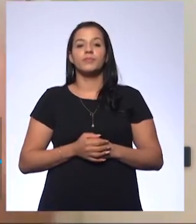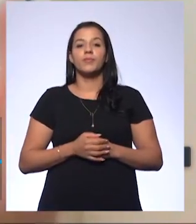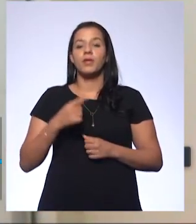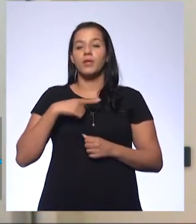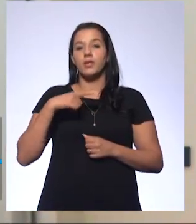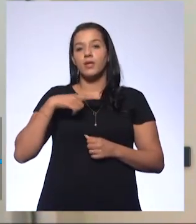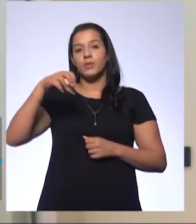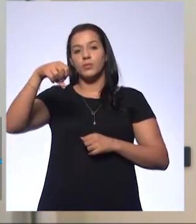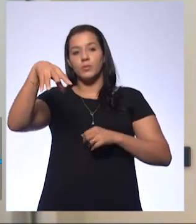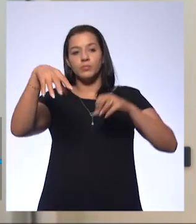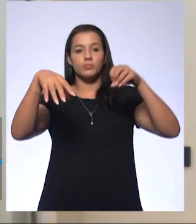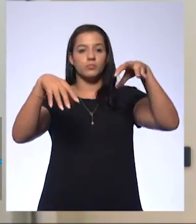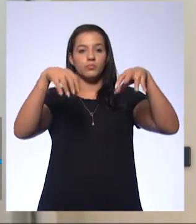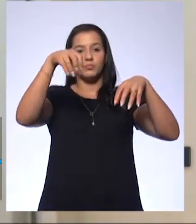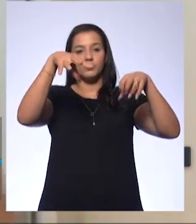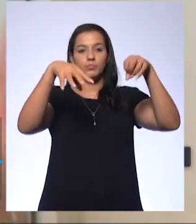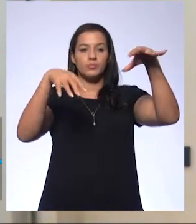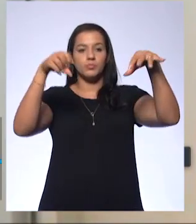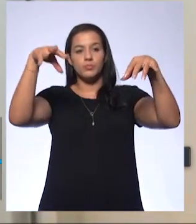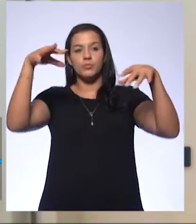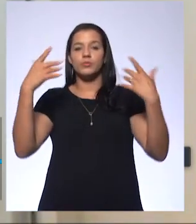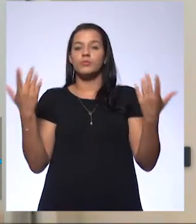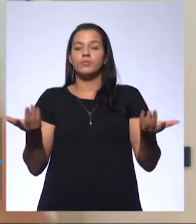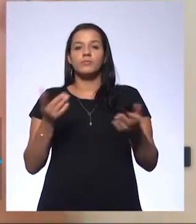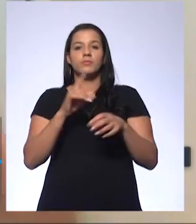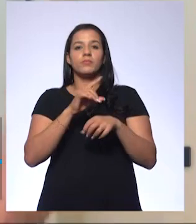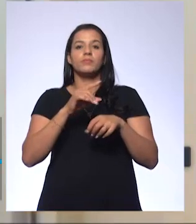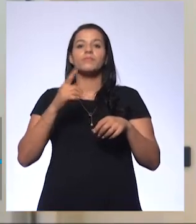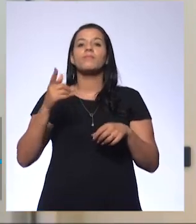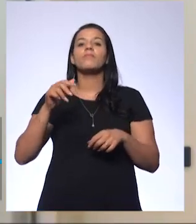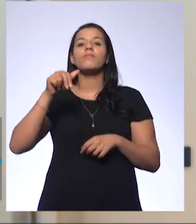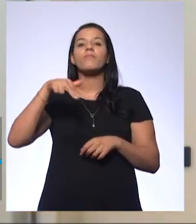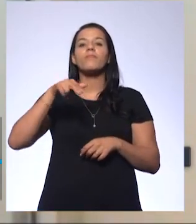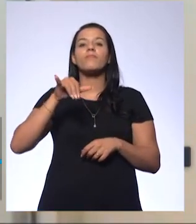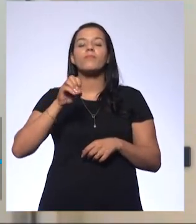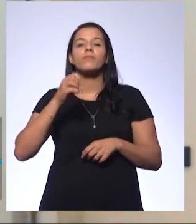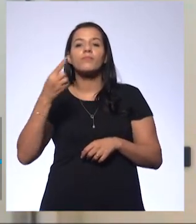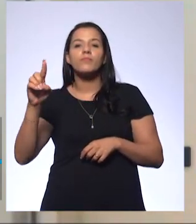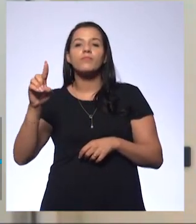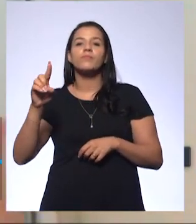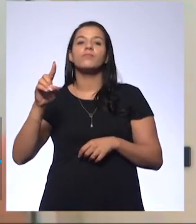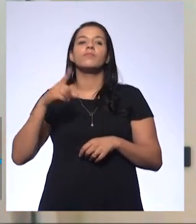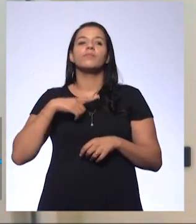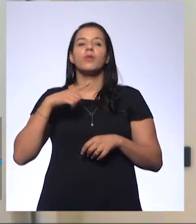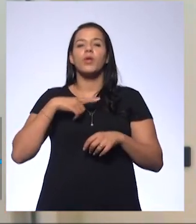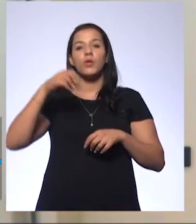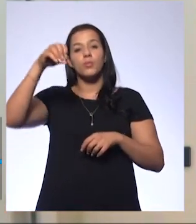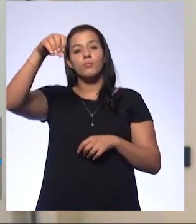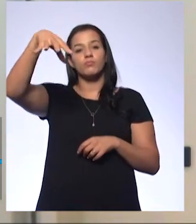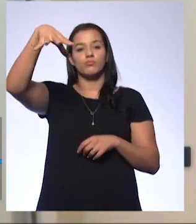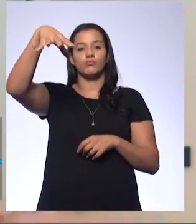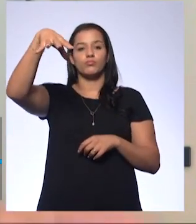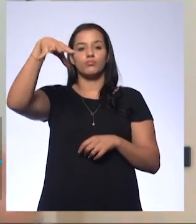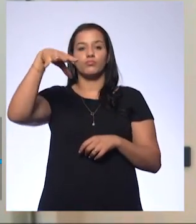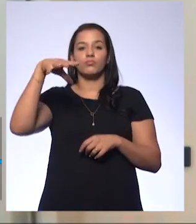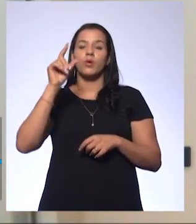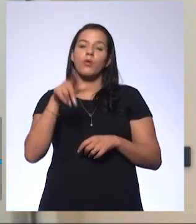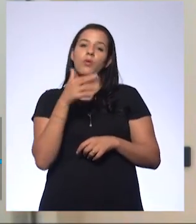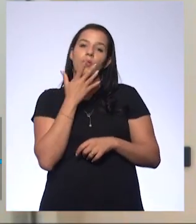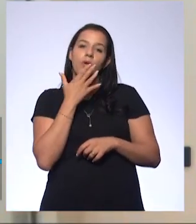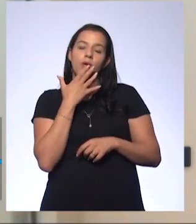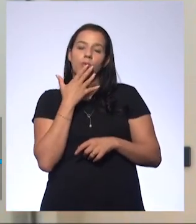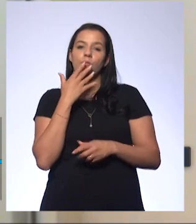outras maneiras da gente falar sobre esse tipo de fenômeno? Existem vários equipamentos em